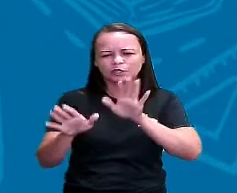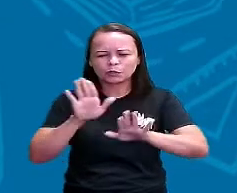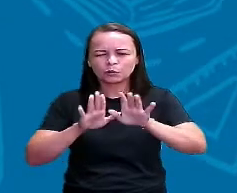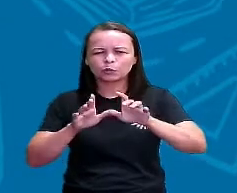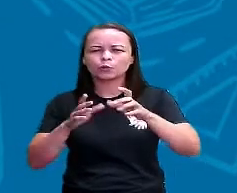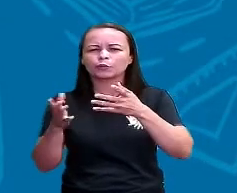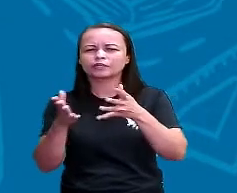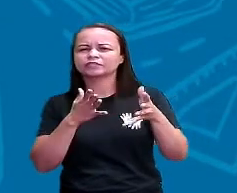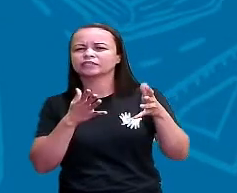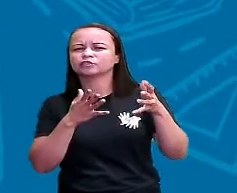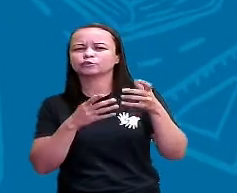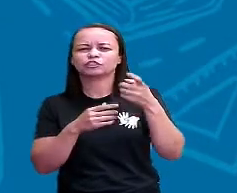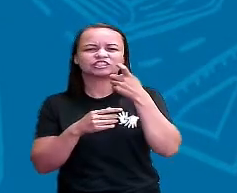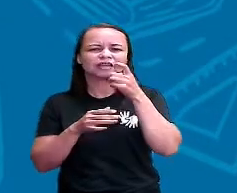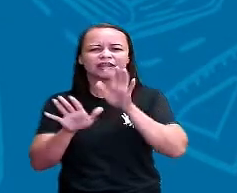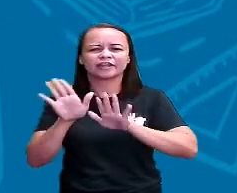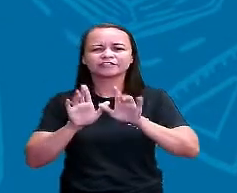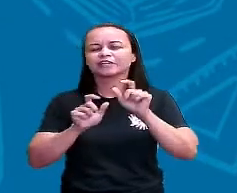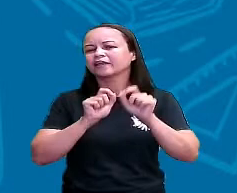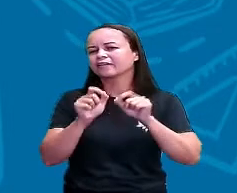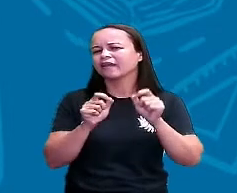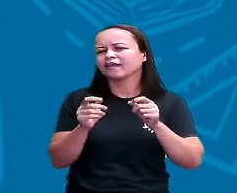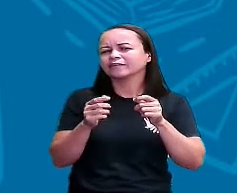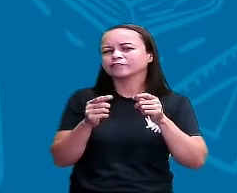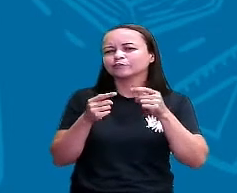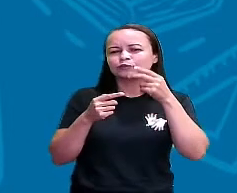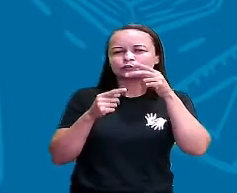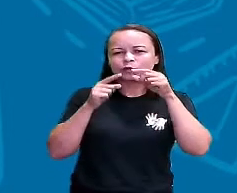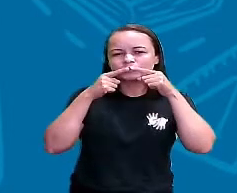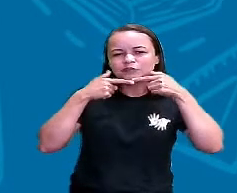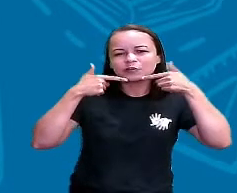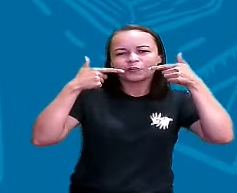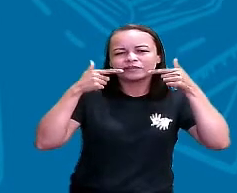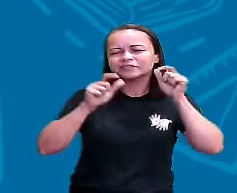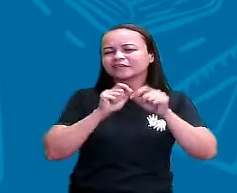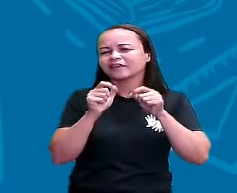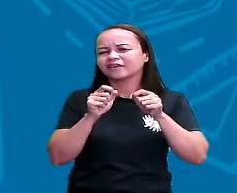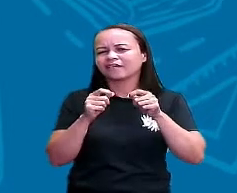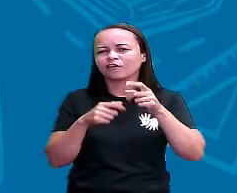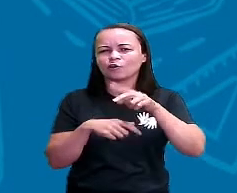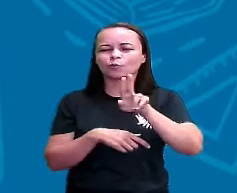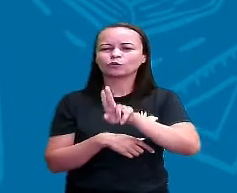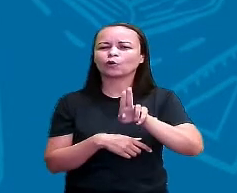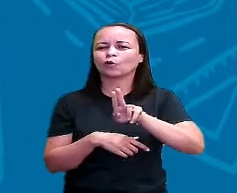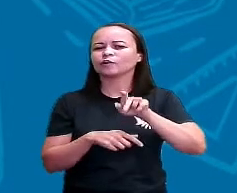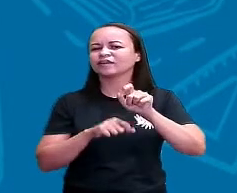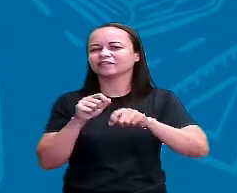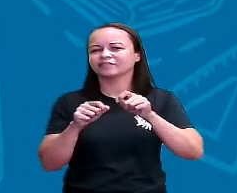gente vai, que cuida dos nossos dentes, dos nossos sorrisos? E aí? Quem lembra o nome?